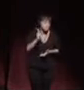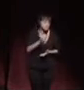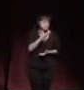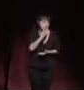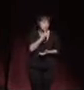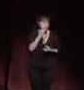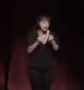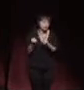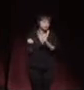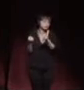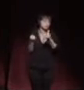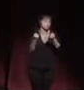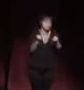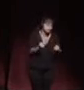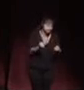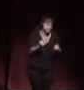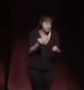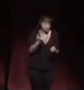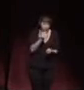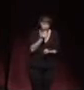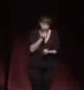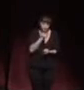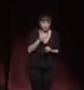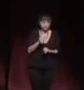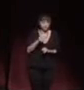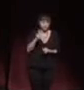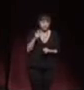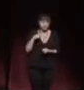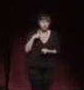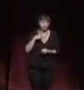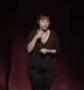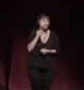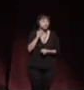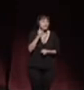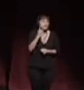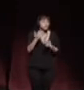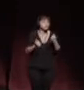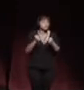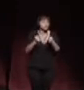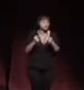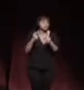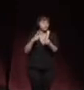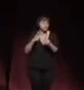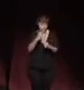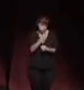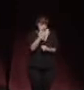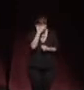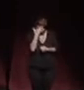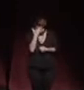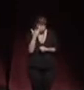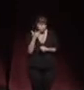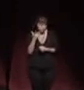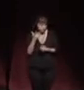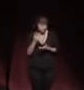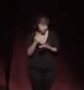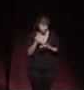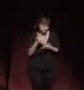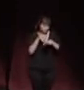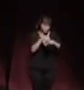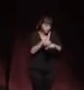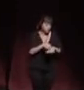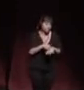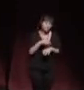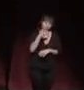carro. Nesse dia chegaram dois porque a compra era muito grande. Então chegou a secretária e falou: um dos senhores do